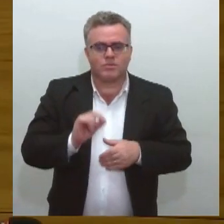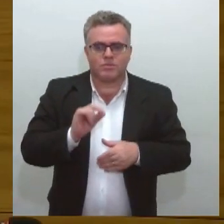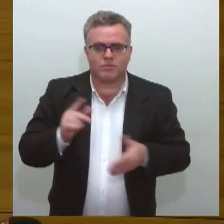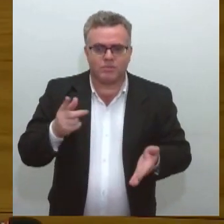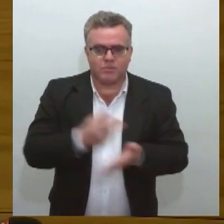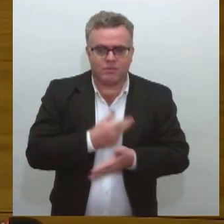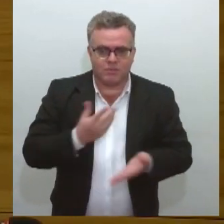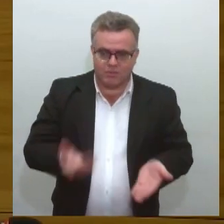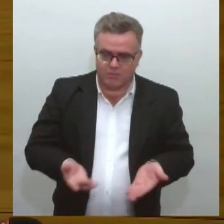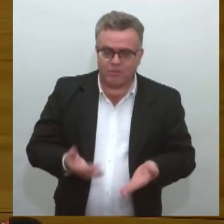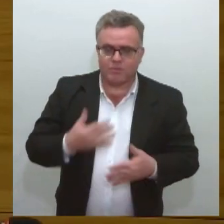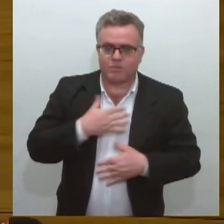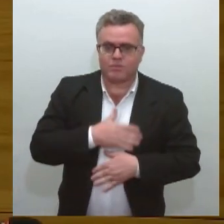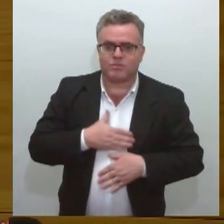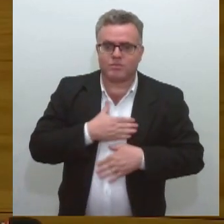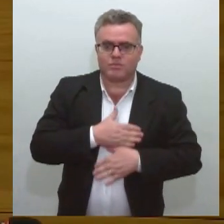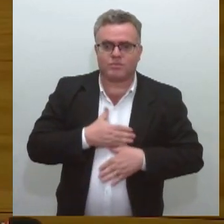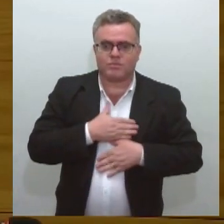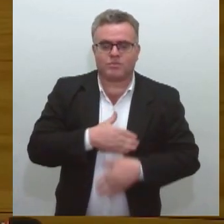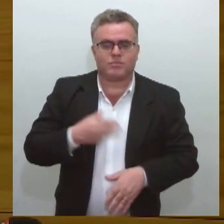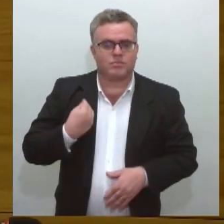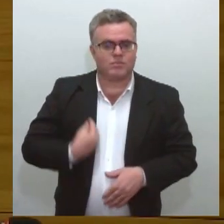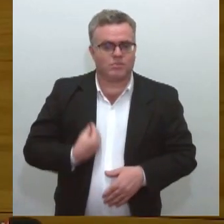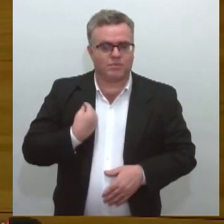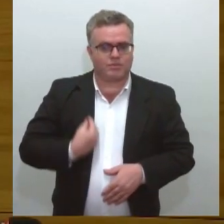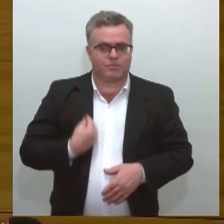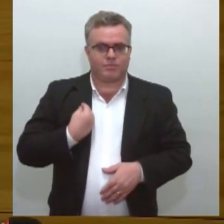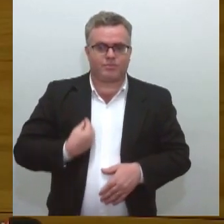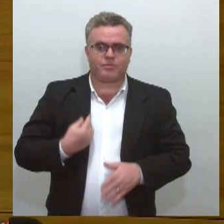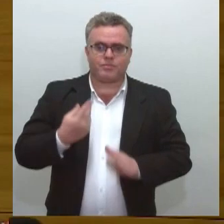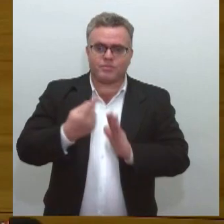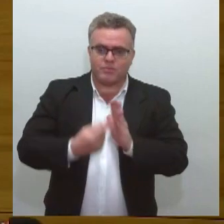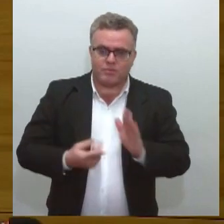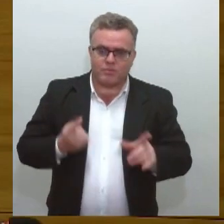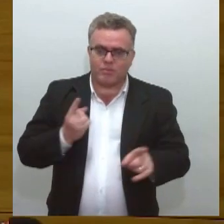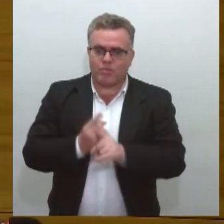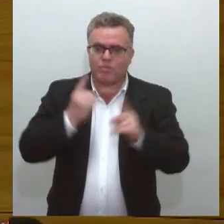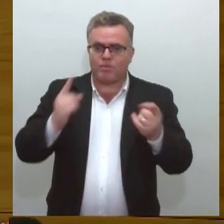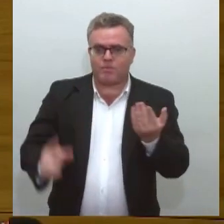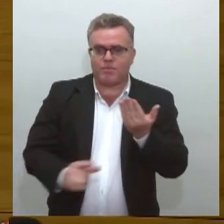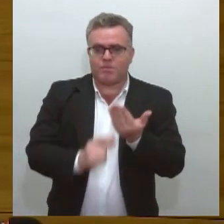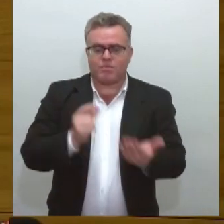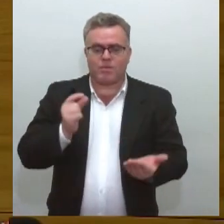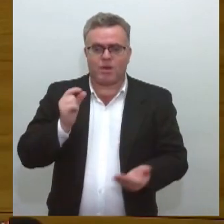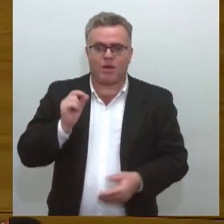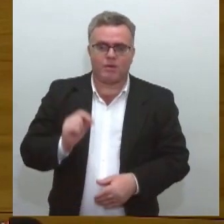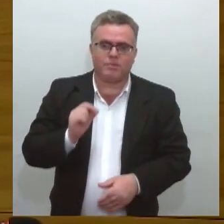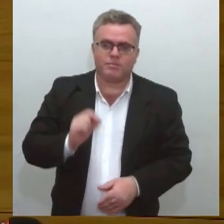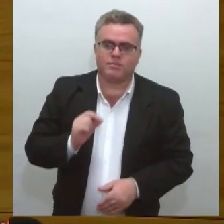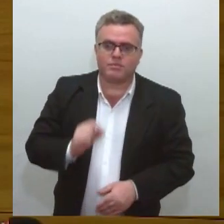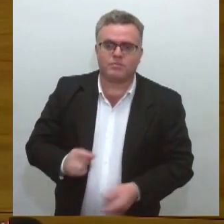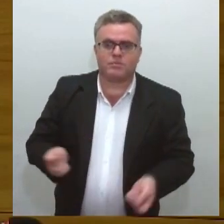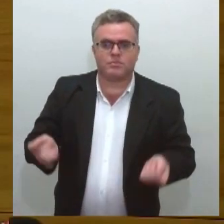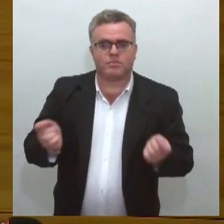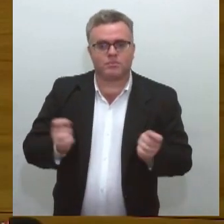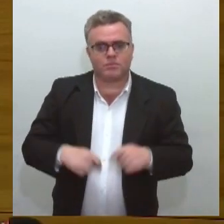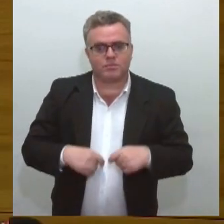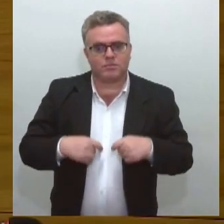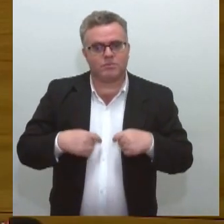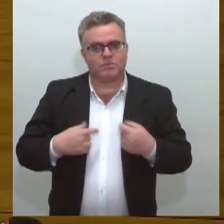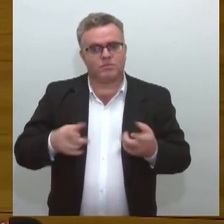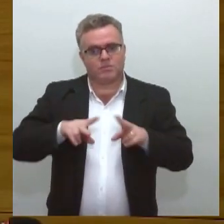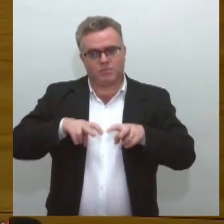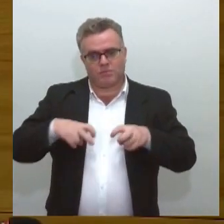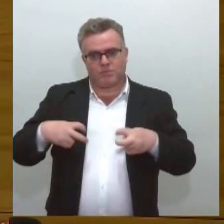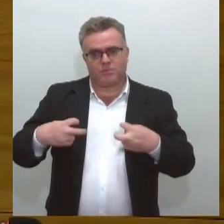prazer de participar desse projeto Encontro com o Autor, que tem um formato bem interessante, é uma roda de conversa,